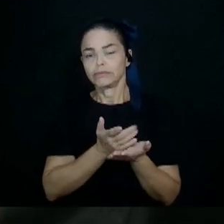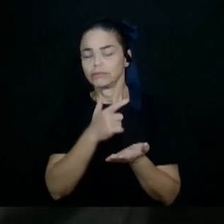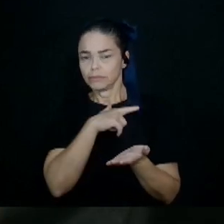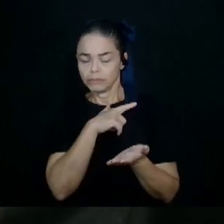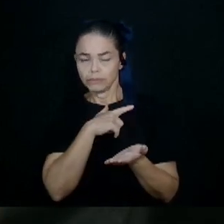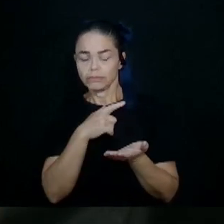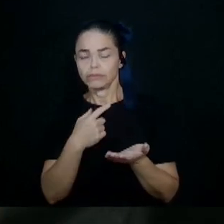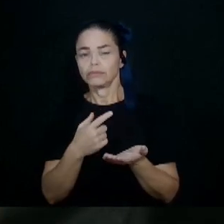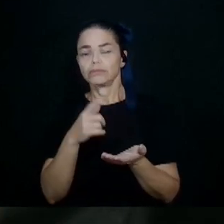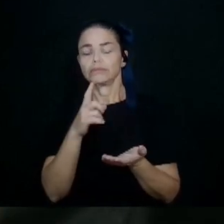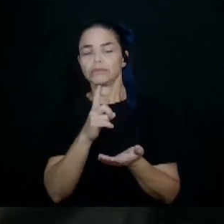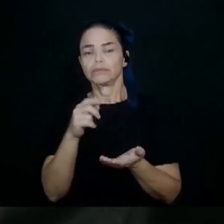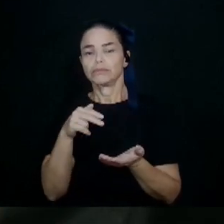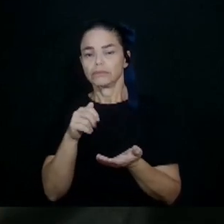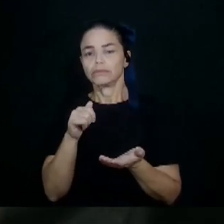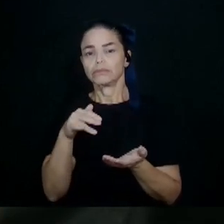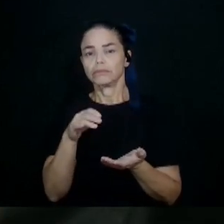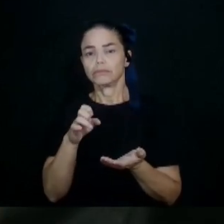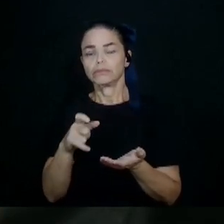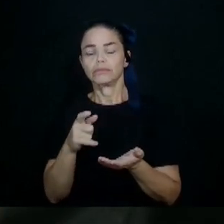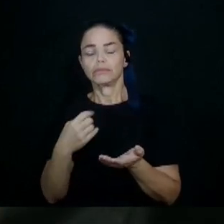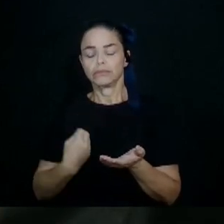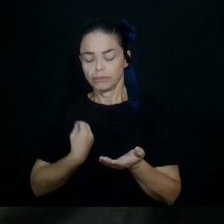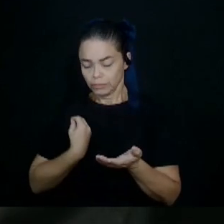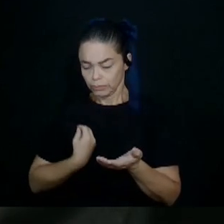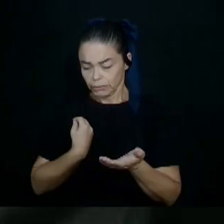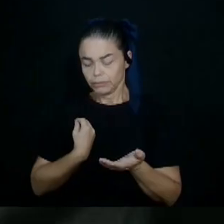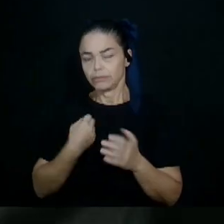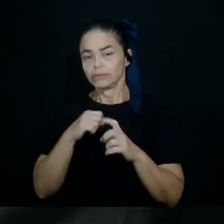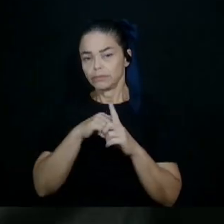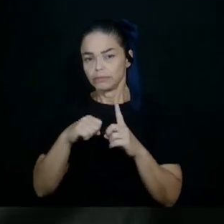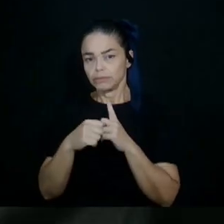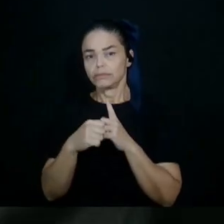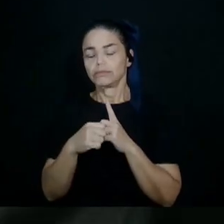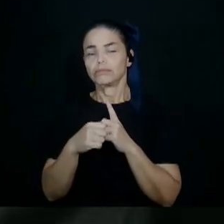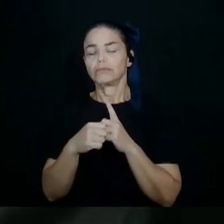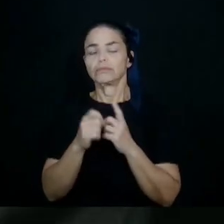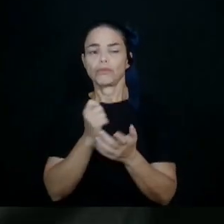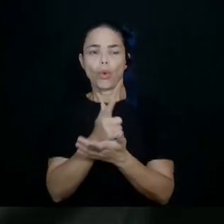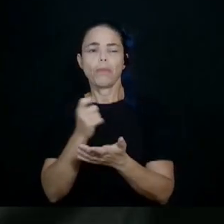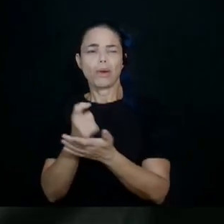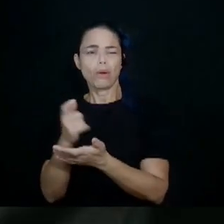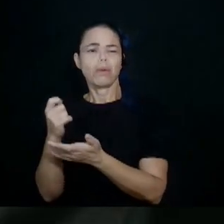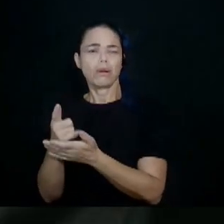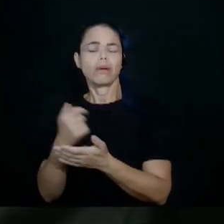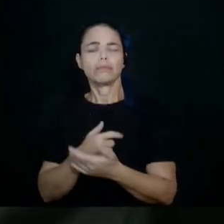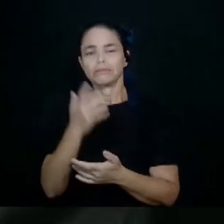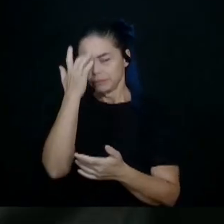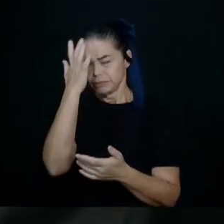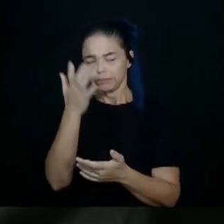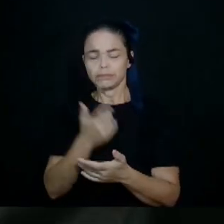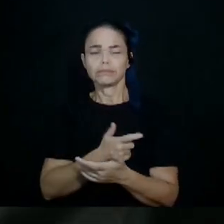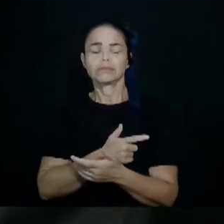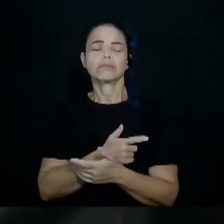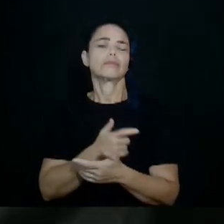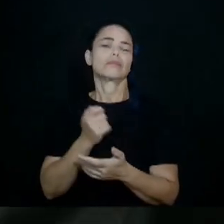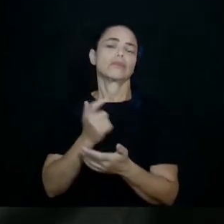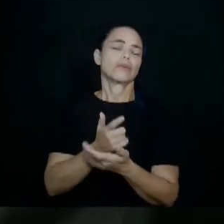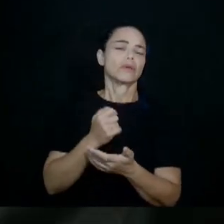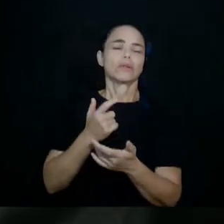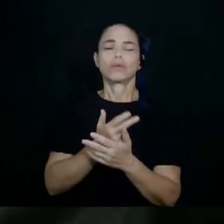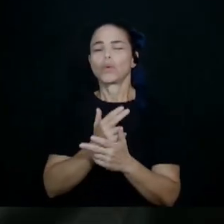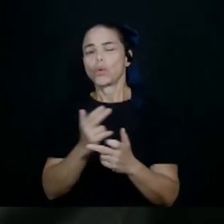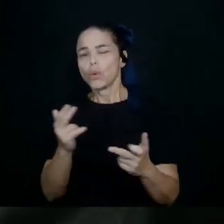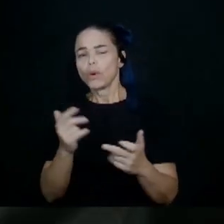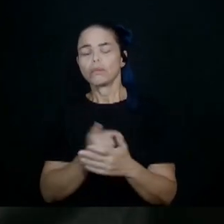aqui uma sociedade do consumo. Hoje em dia está tão fácil comprar coisa, né? Você compra coisa sem